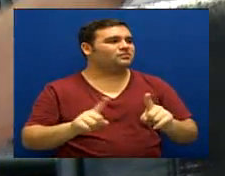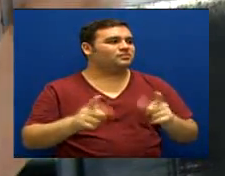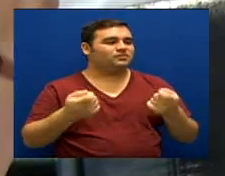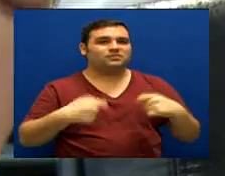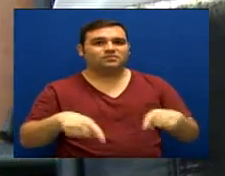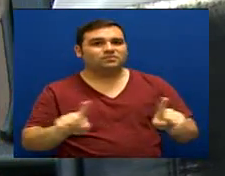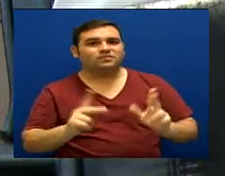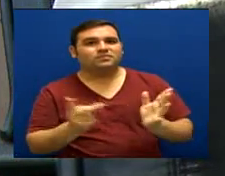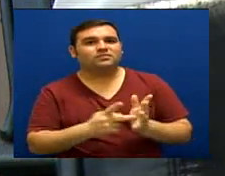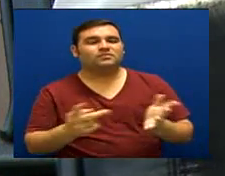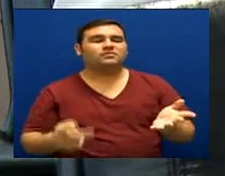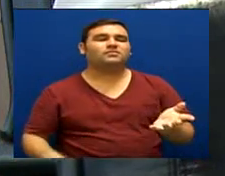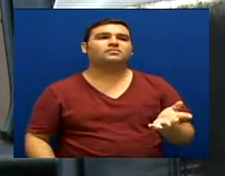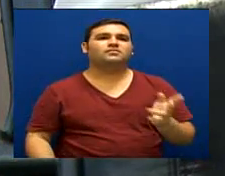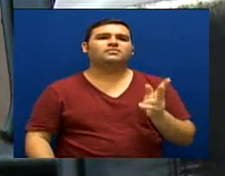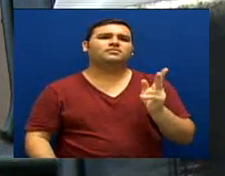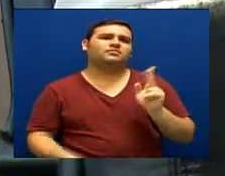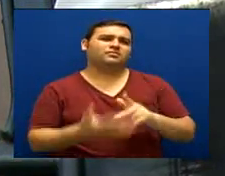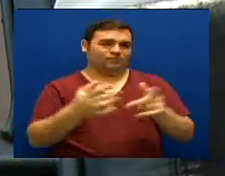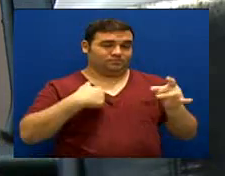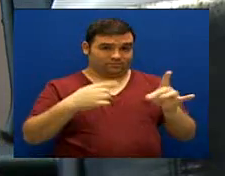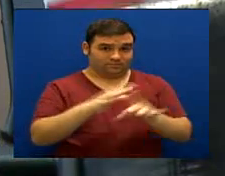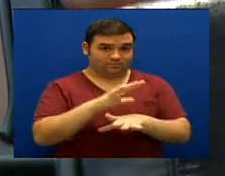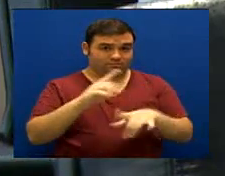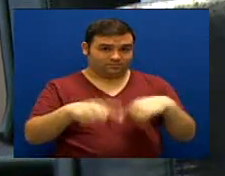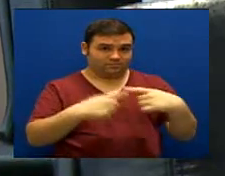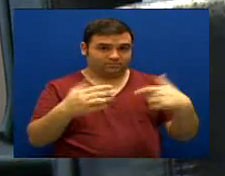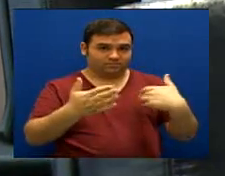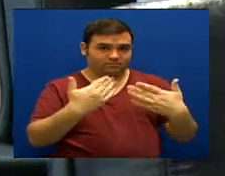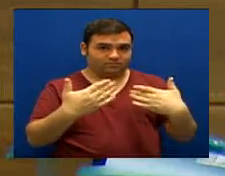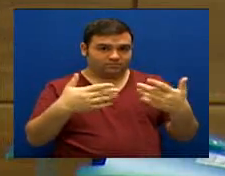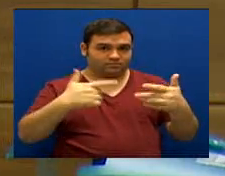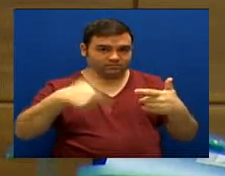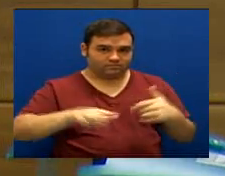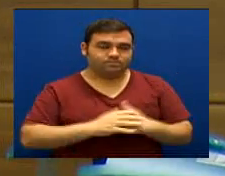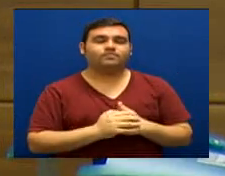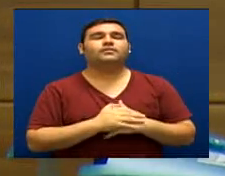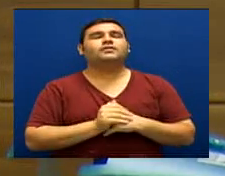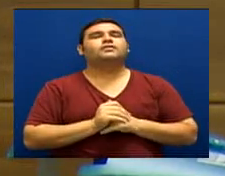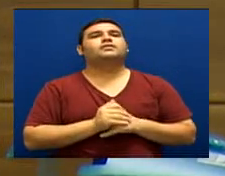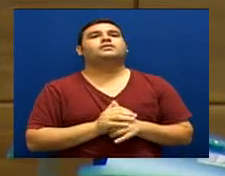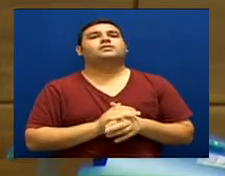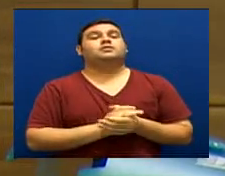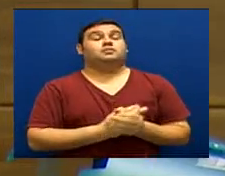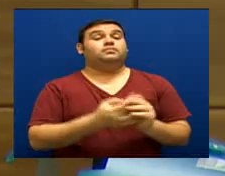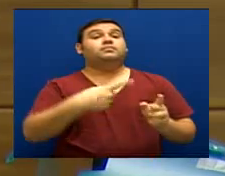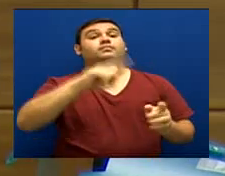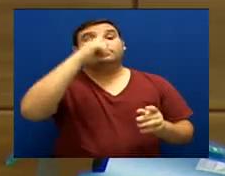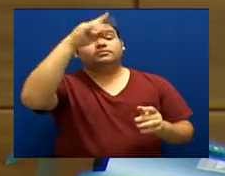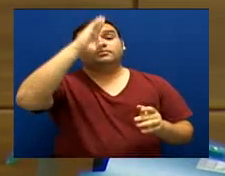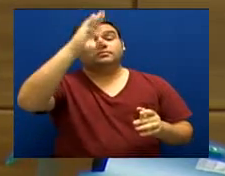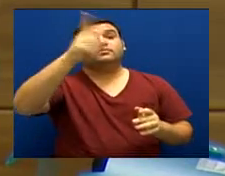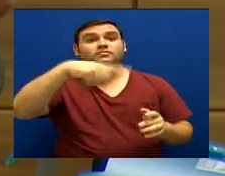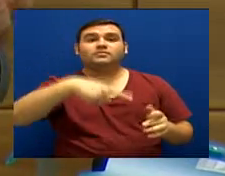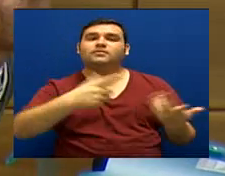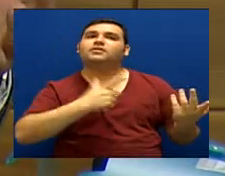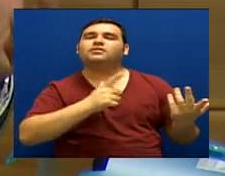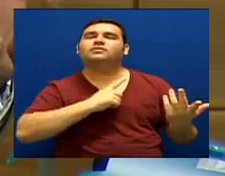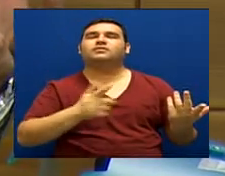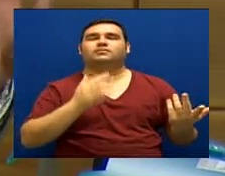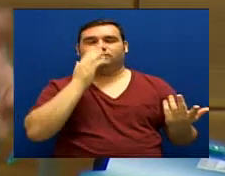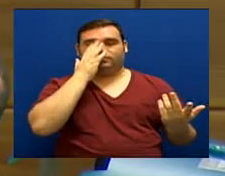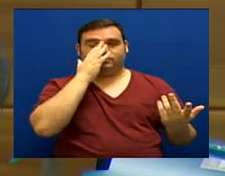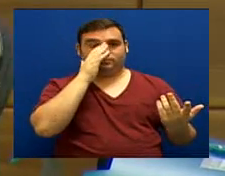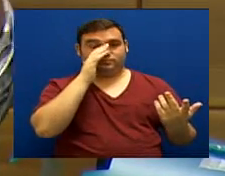precisa ser mesmo é mas deixou concluir isso aí a gente conversa mas a idéia é exatamente essa você pra que